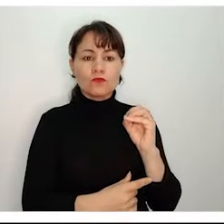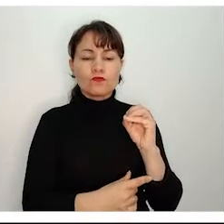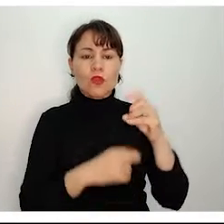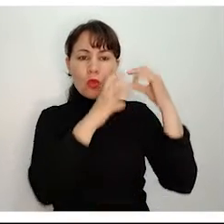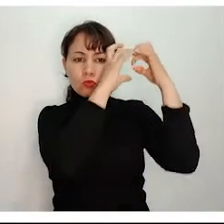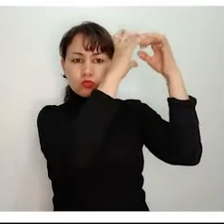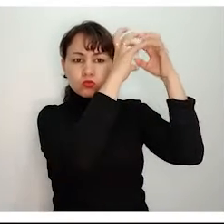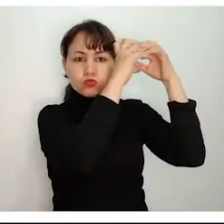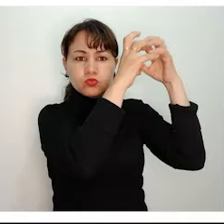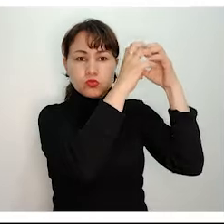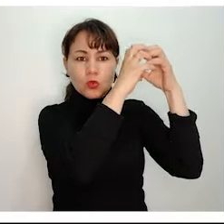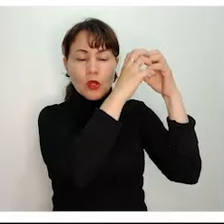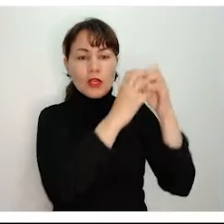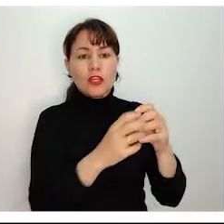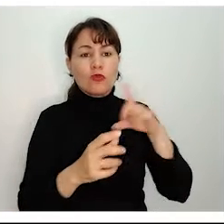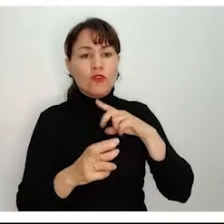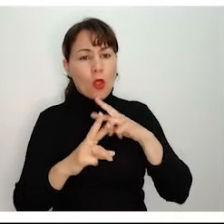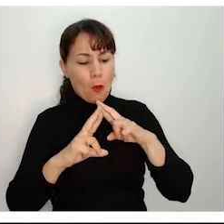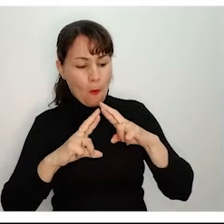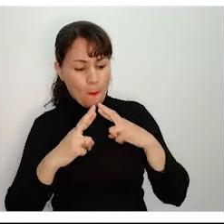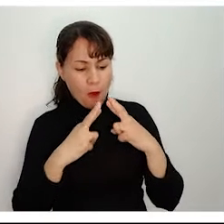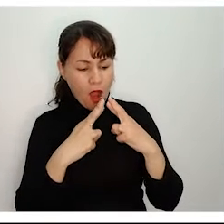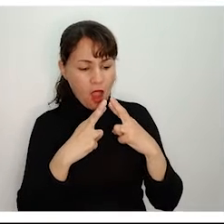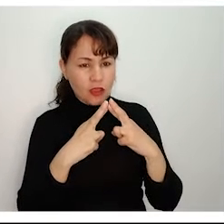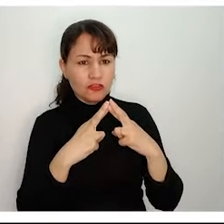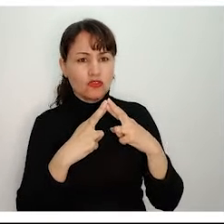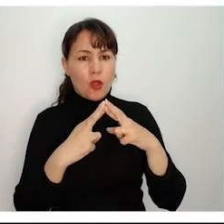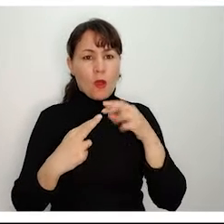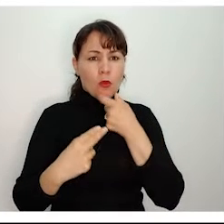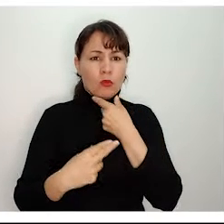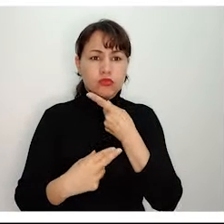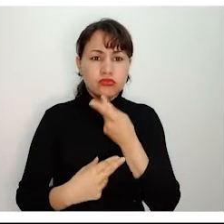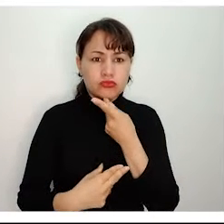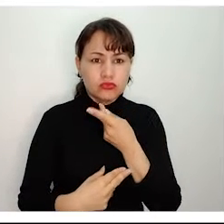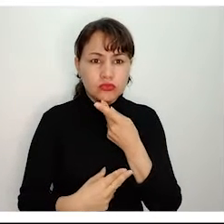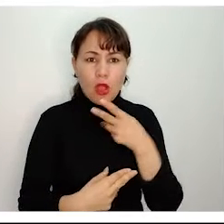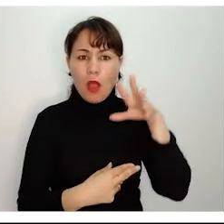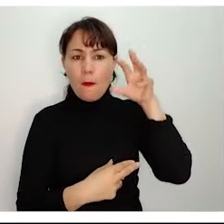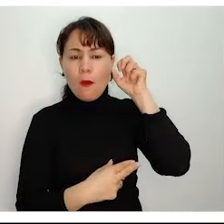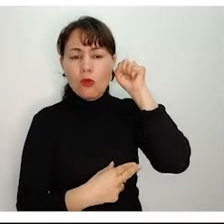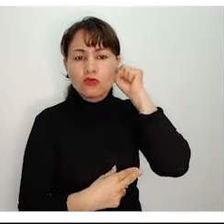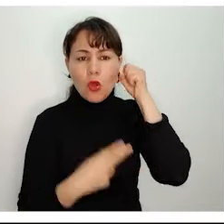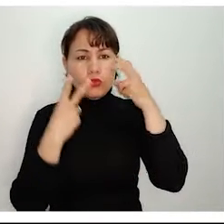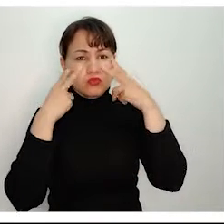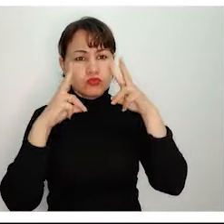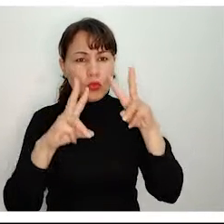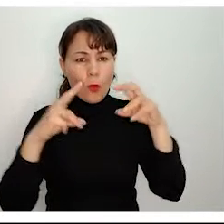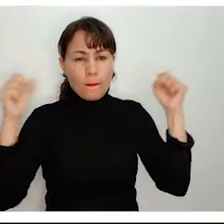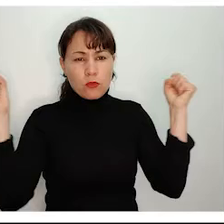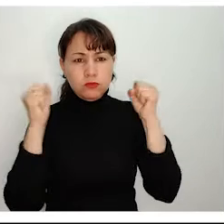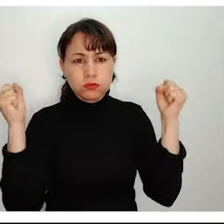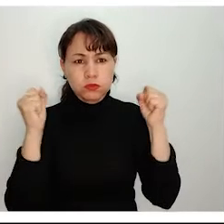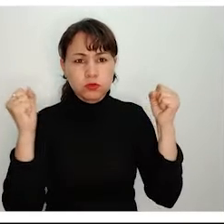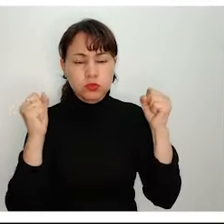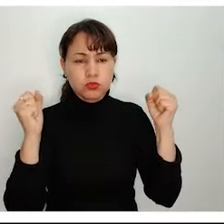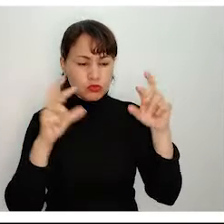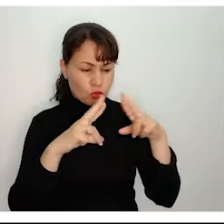redes neuronais. Então, existe uma rede para a fala, uma rede para a visão, uma rede para a audição, para